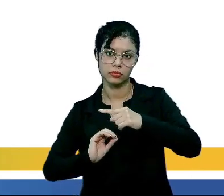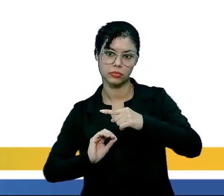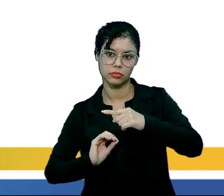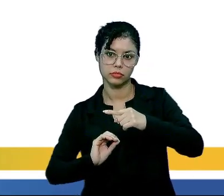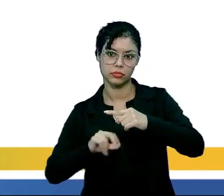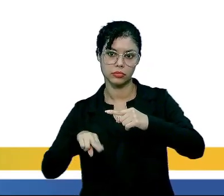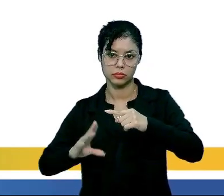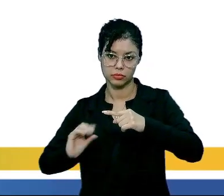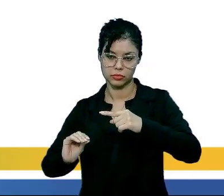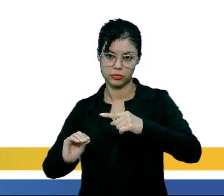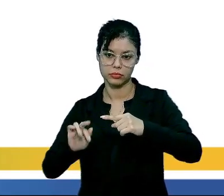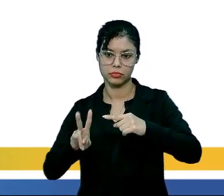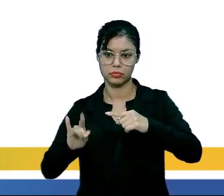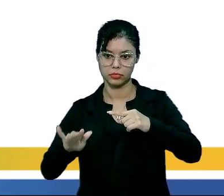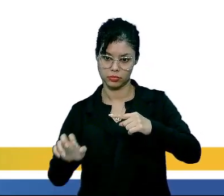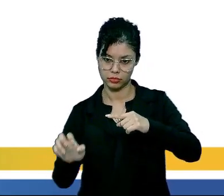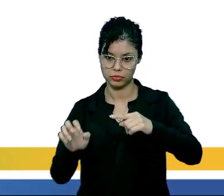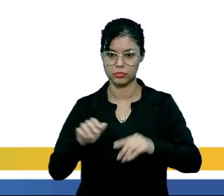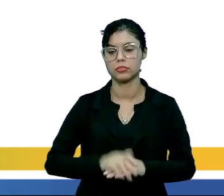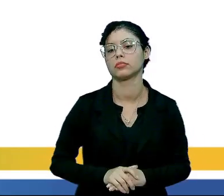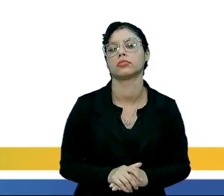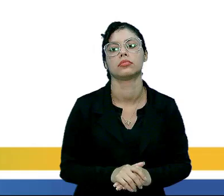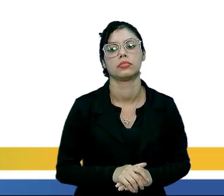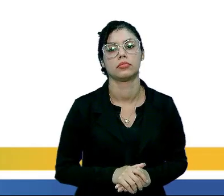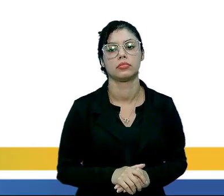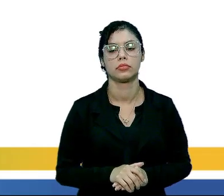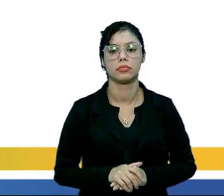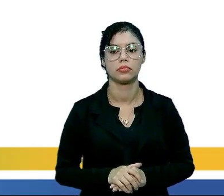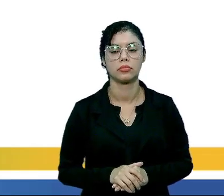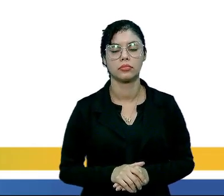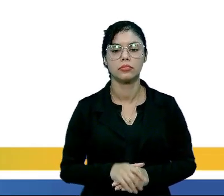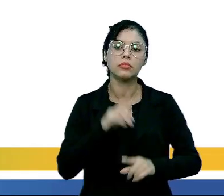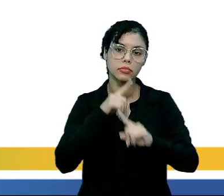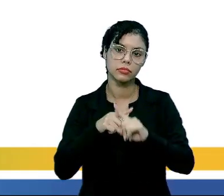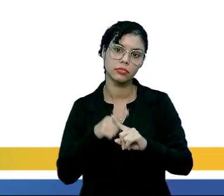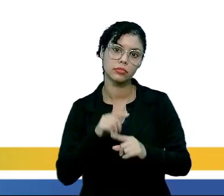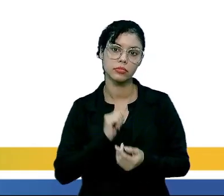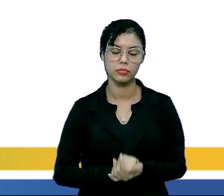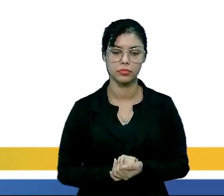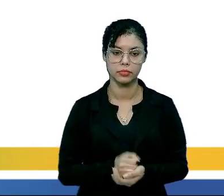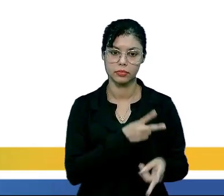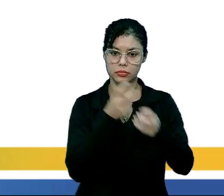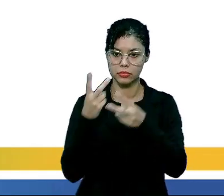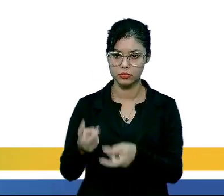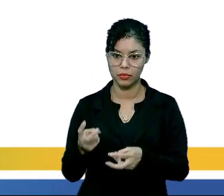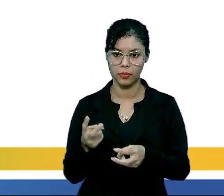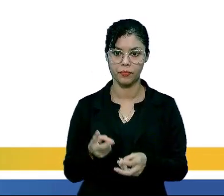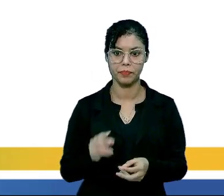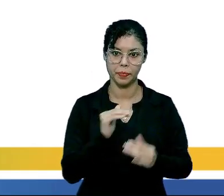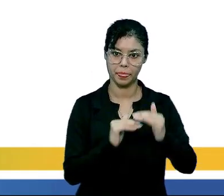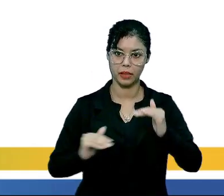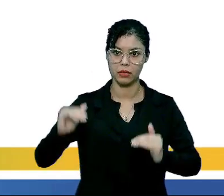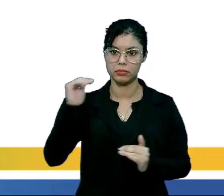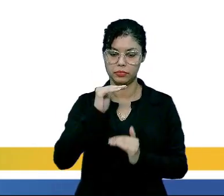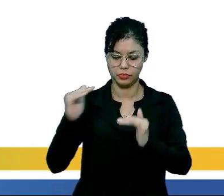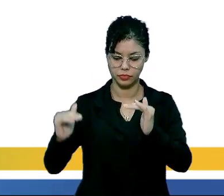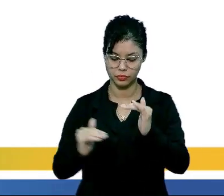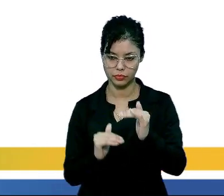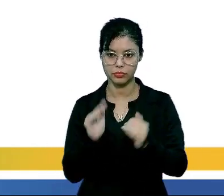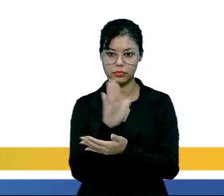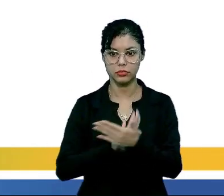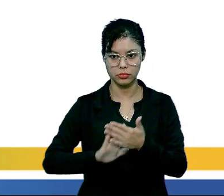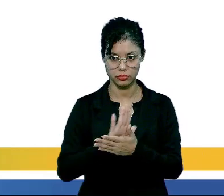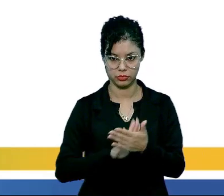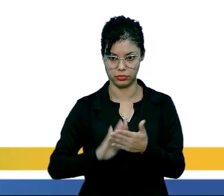sobre os nossos reagentes, que é a concentração do CO vezes NO2. Perceba que eles não estão elevados a nada, porque